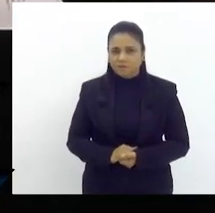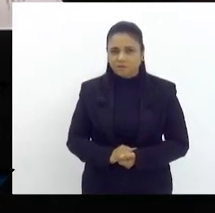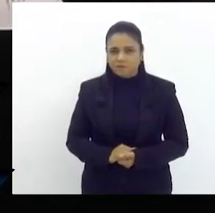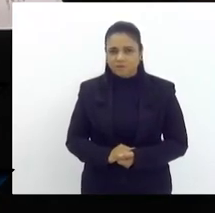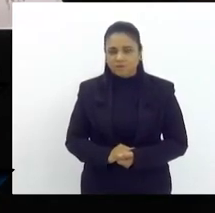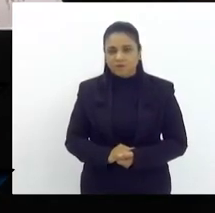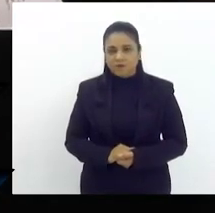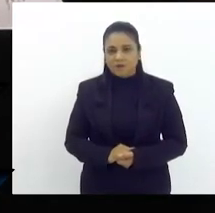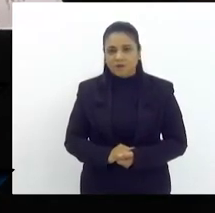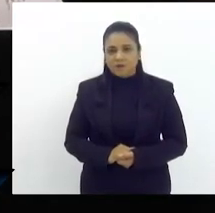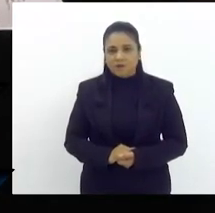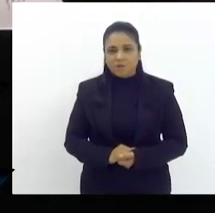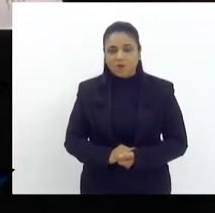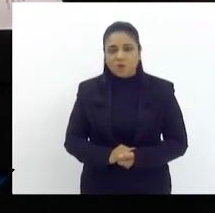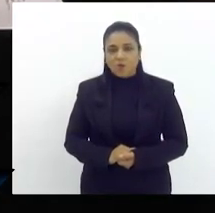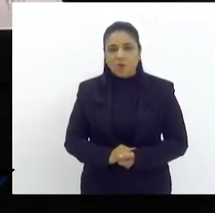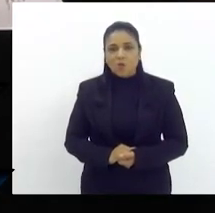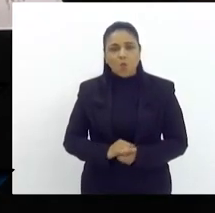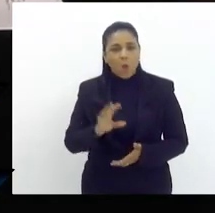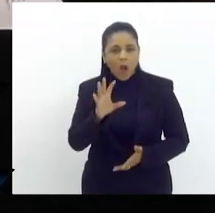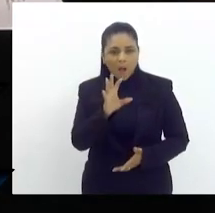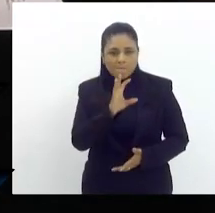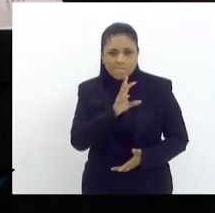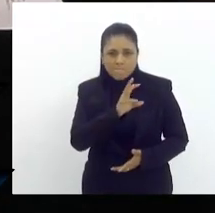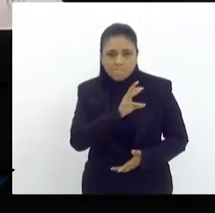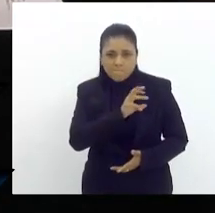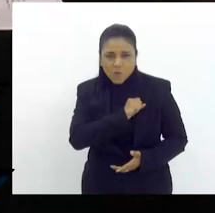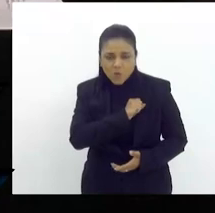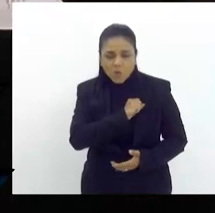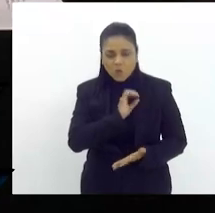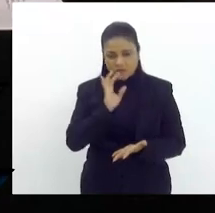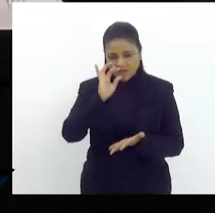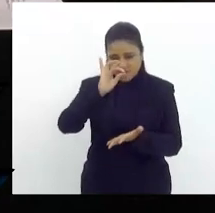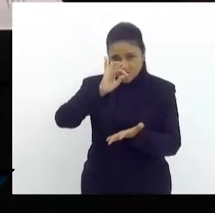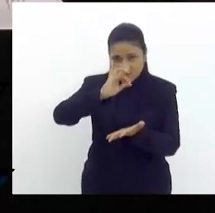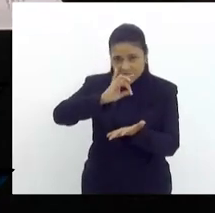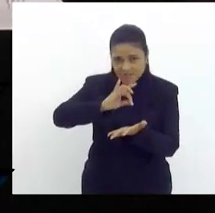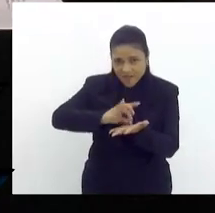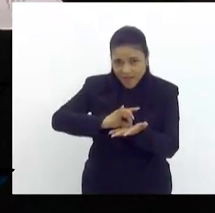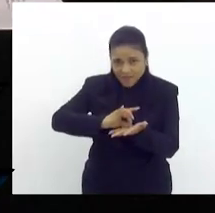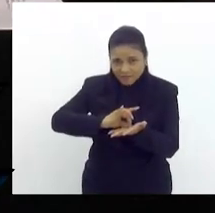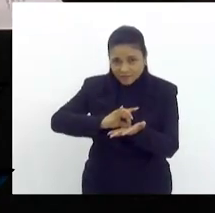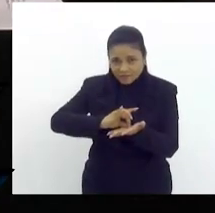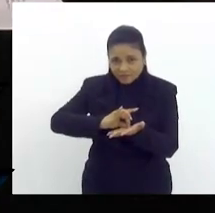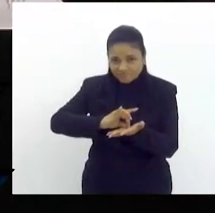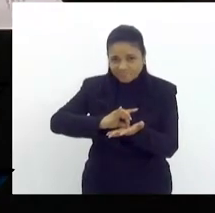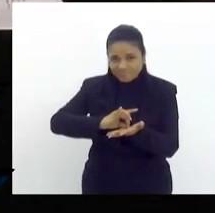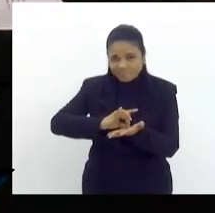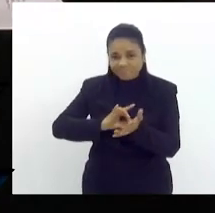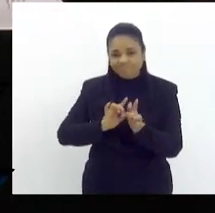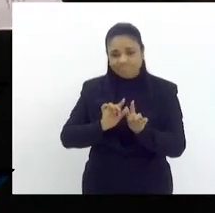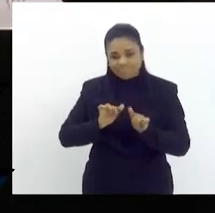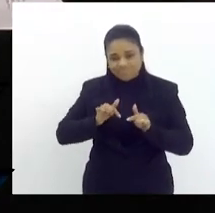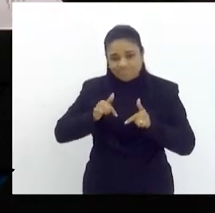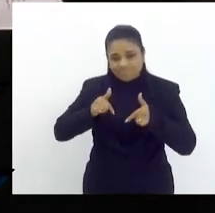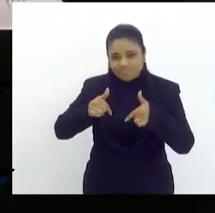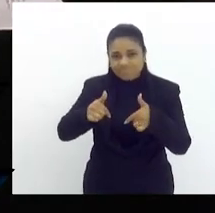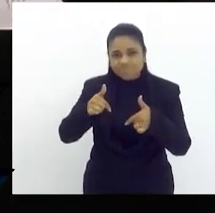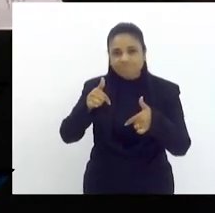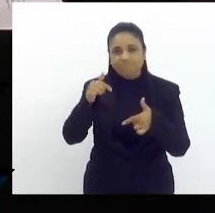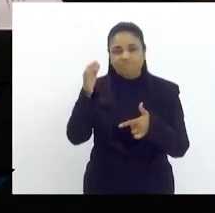o Ministério do Amor o ministério da Verdade estão em ação no Brasil